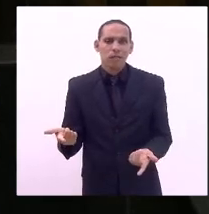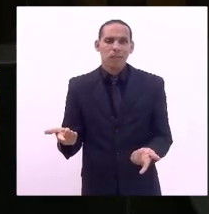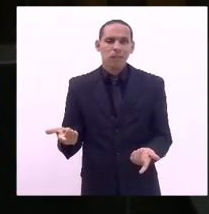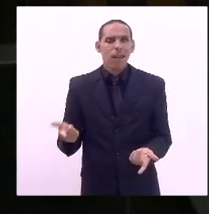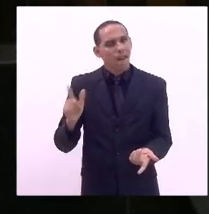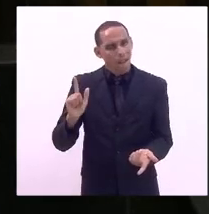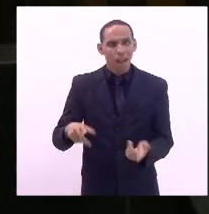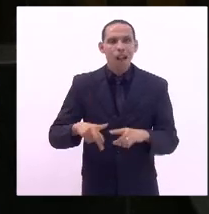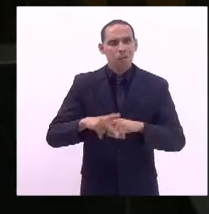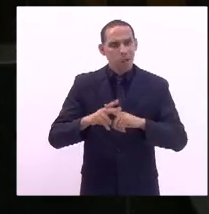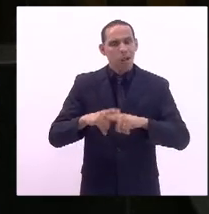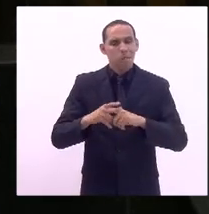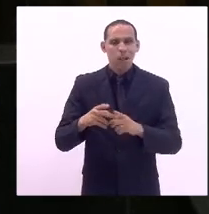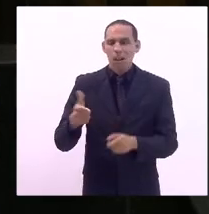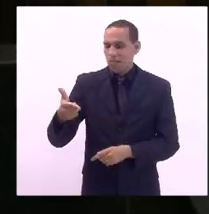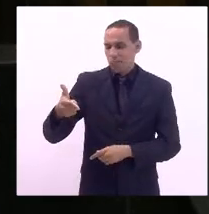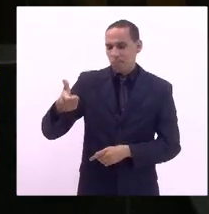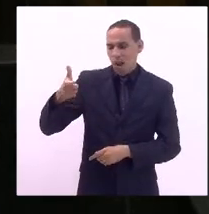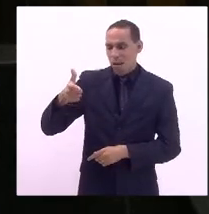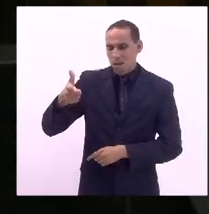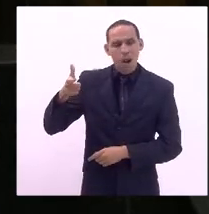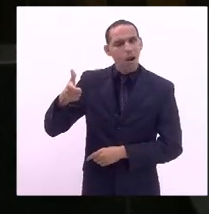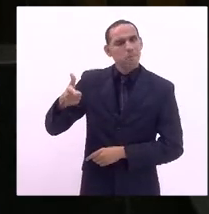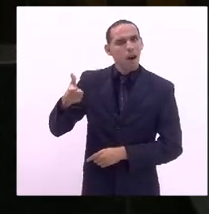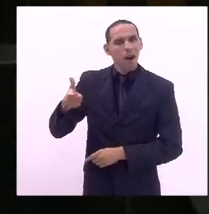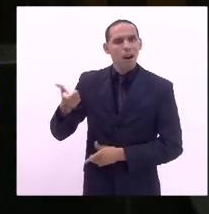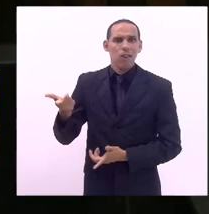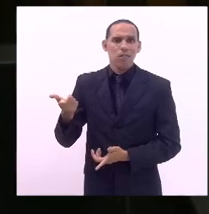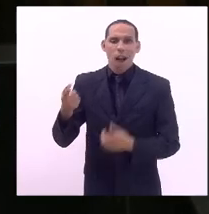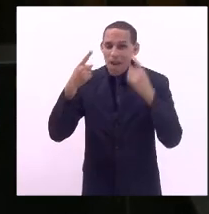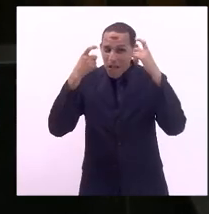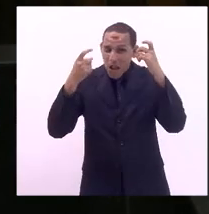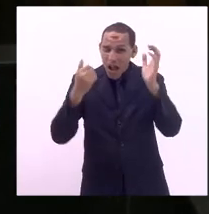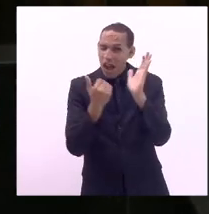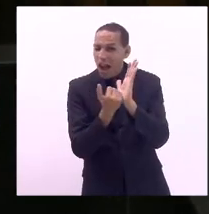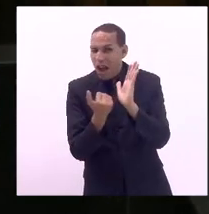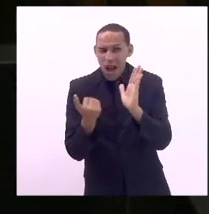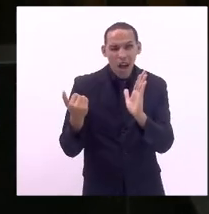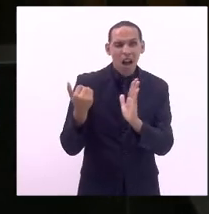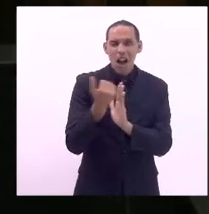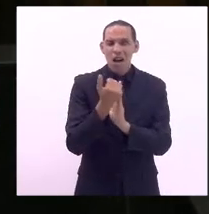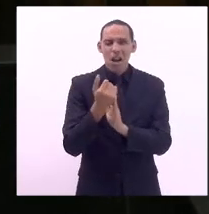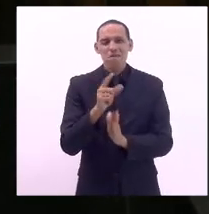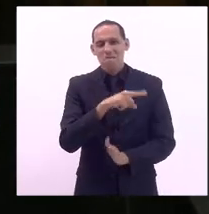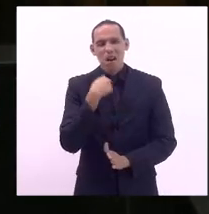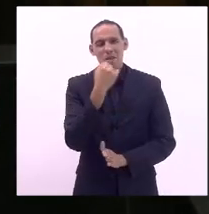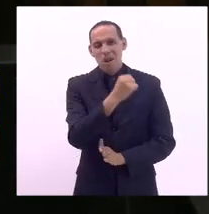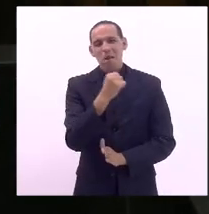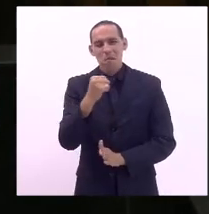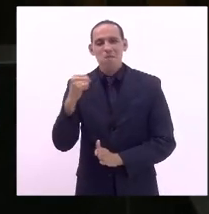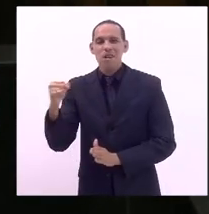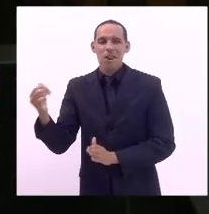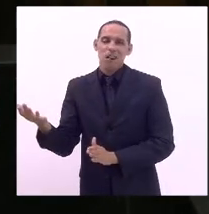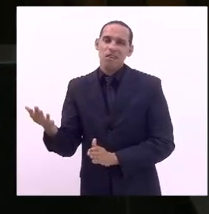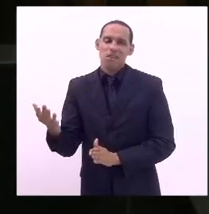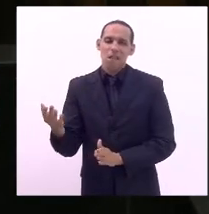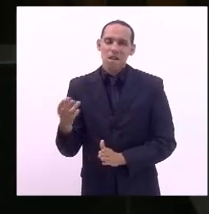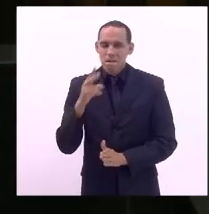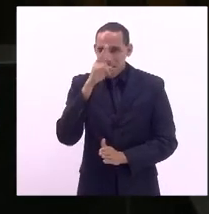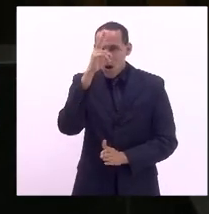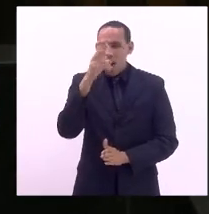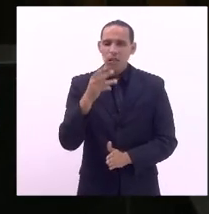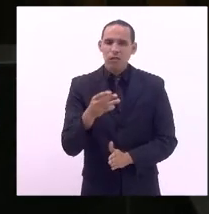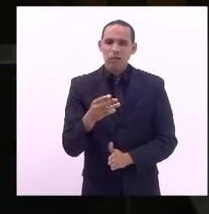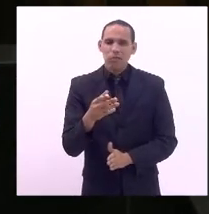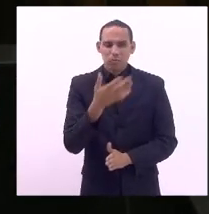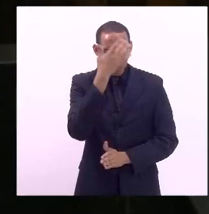uma ferramenta para uma violência ser mais letal, para uma violência ser mais intensa. E tem razão